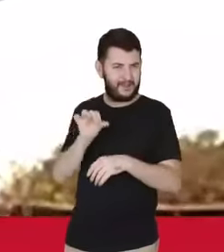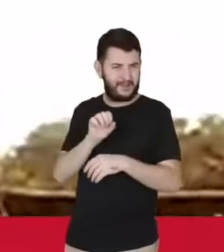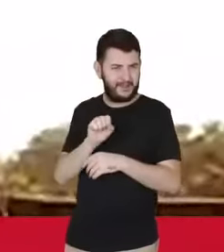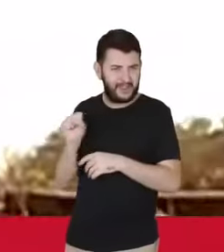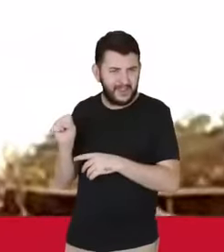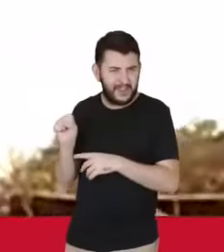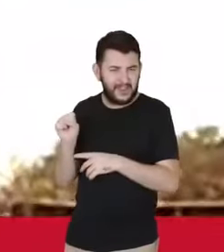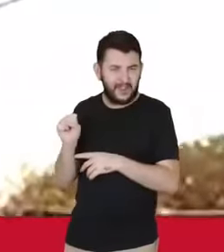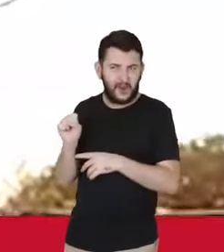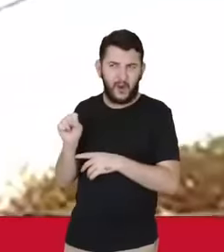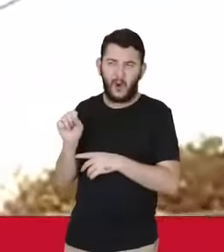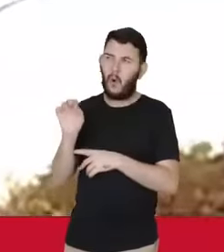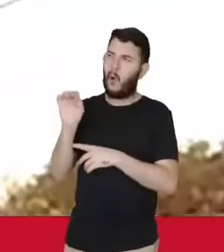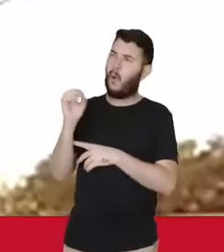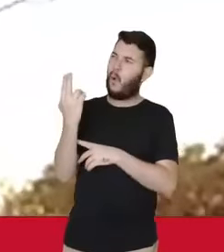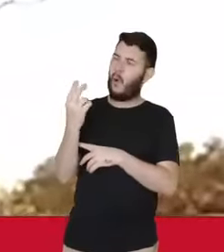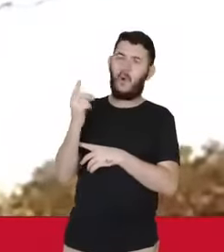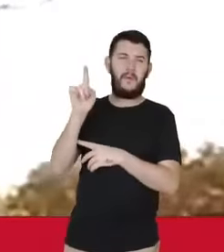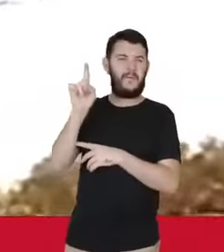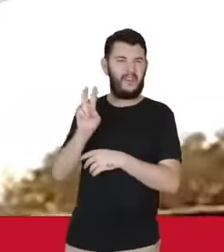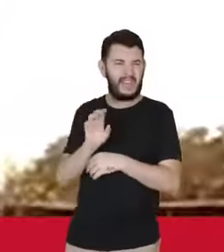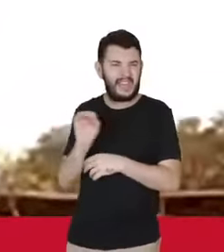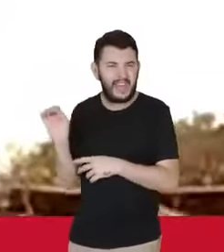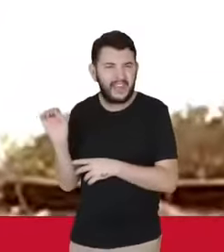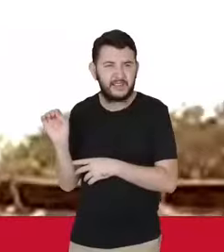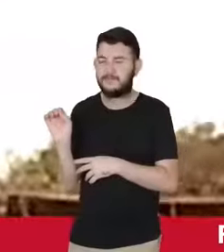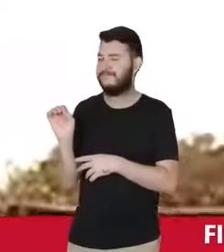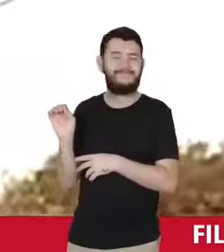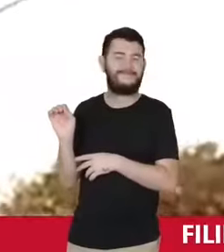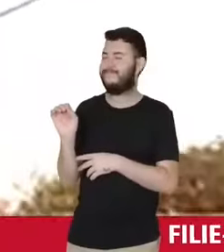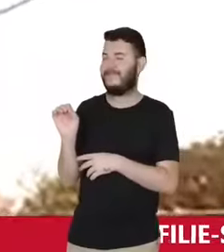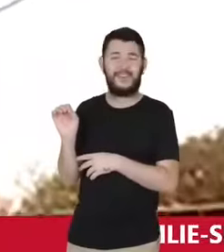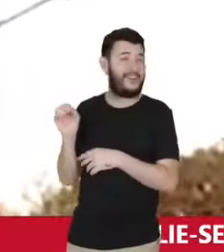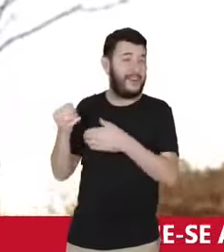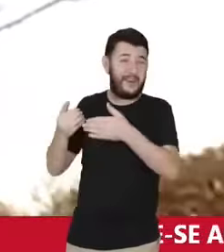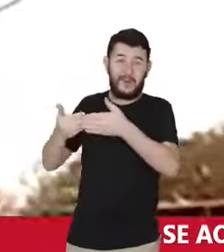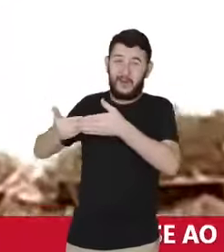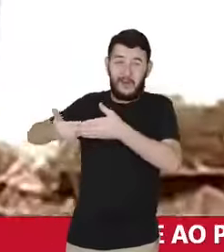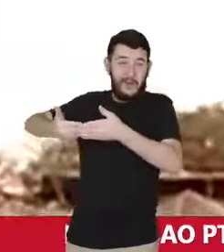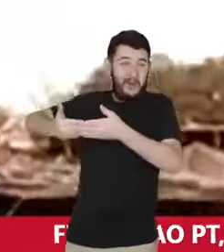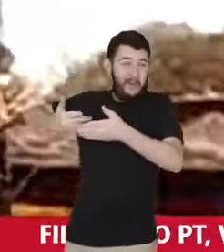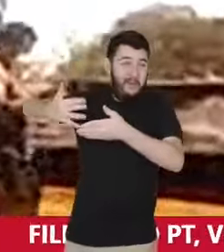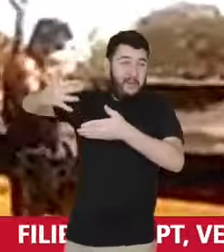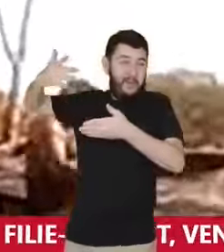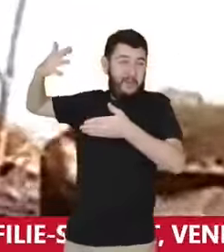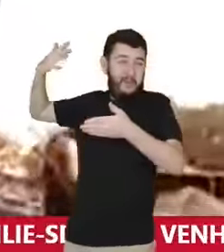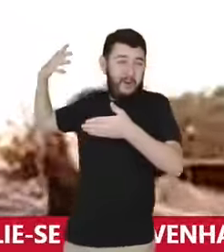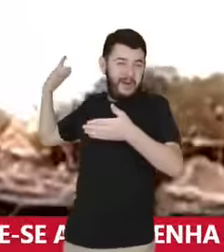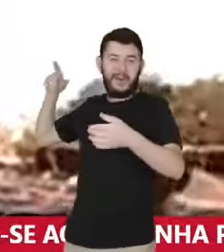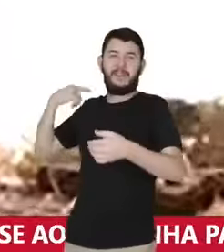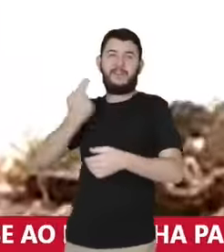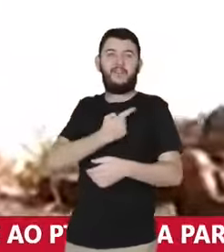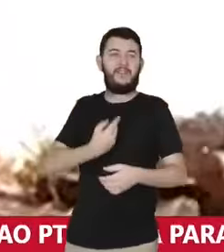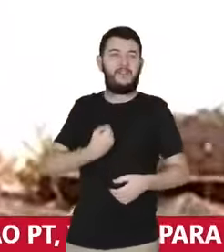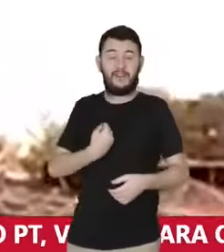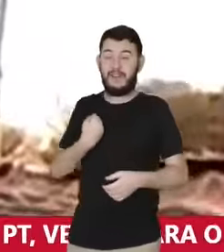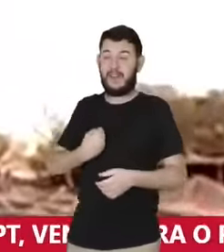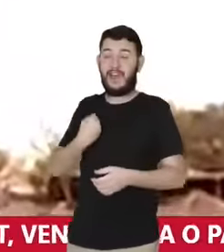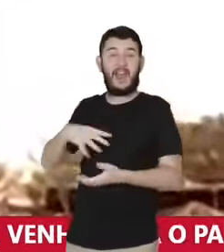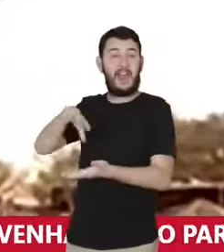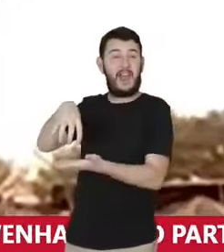1500, porque a gente é originário dessa terra. E é por isso que nós estamos acampados, é por isso que a gente deixou nosso território, nossas